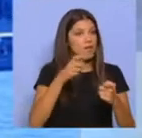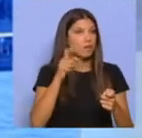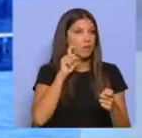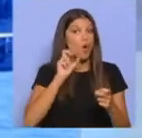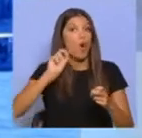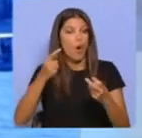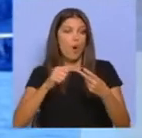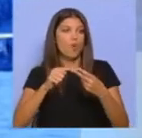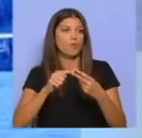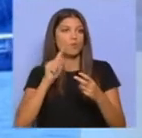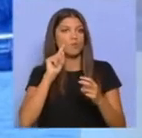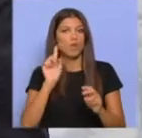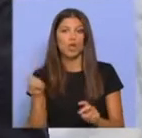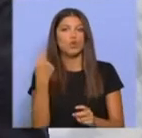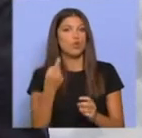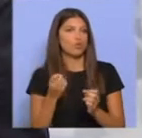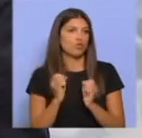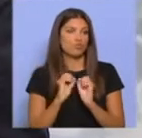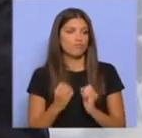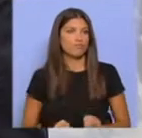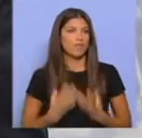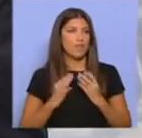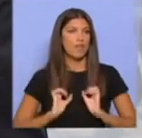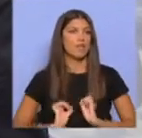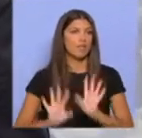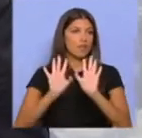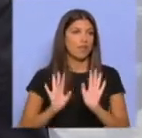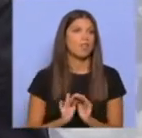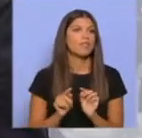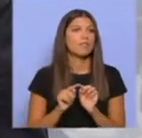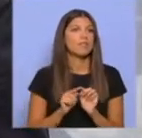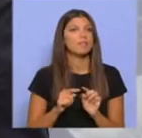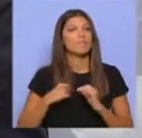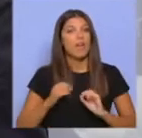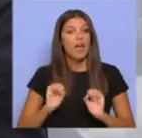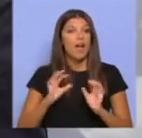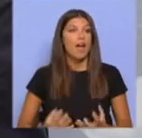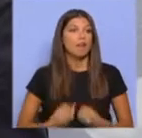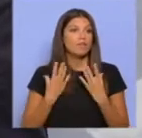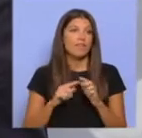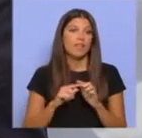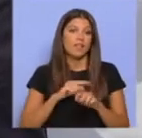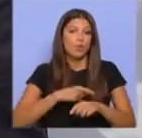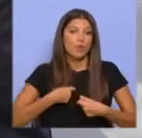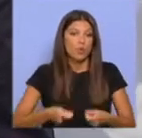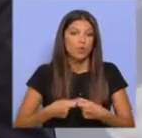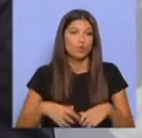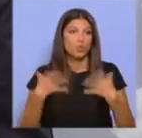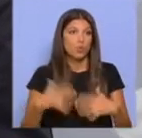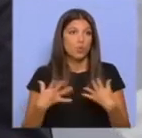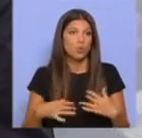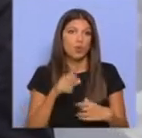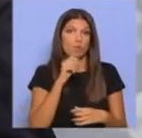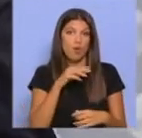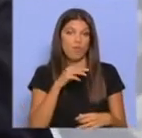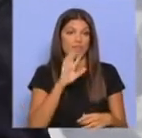grupo. Sabemos que a imunidade de grupo demora muito tempo e terá, com certeza, custos muito elevados ao nível de mortalidade, e por